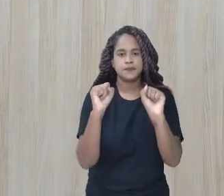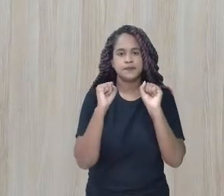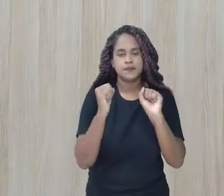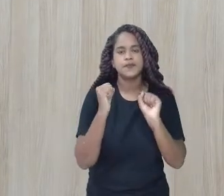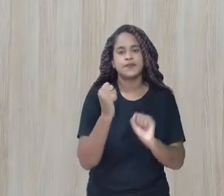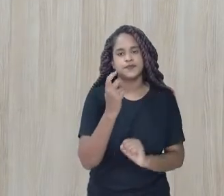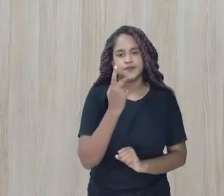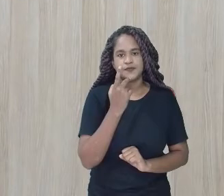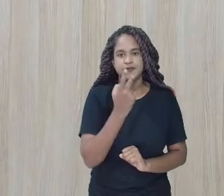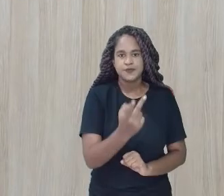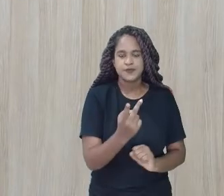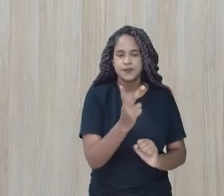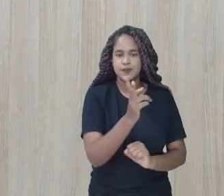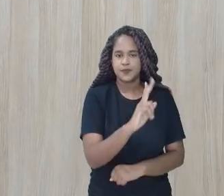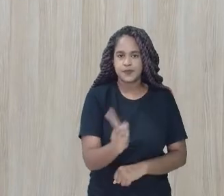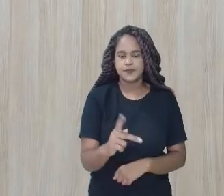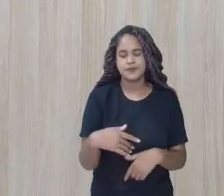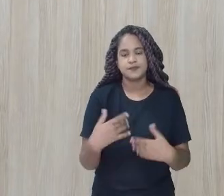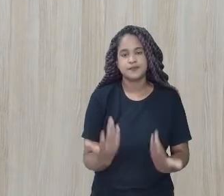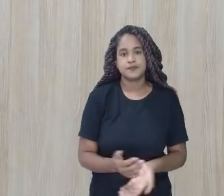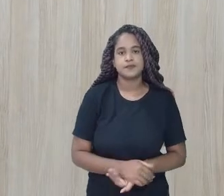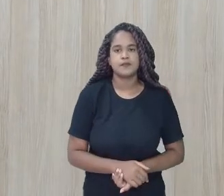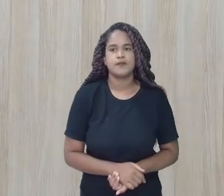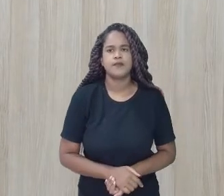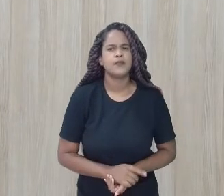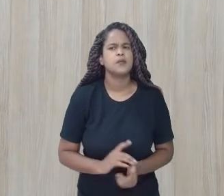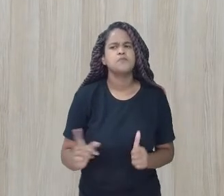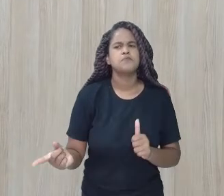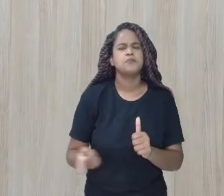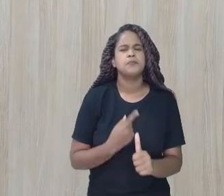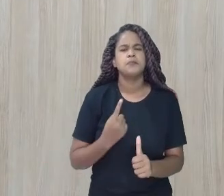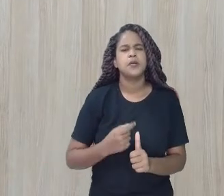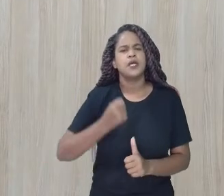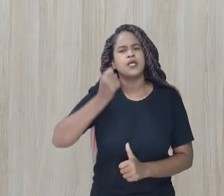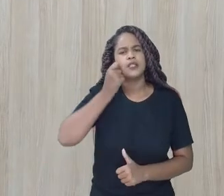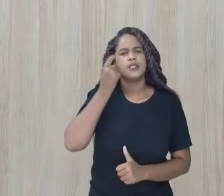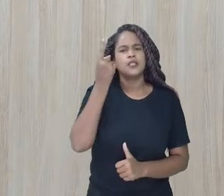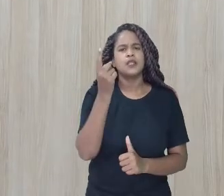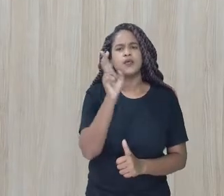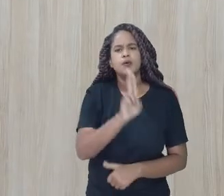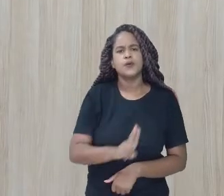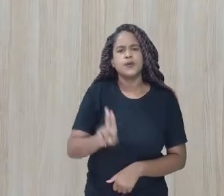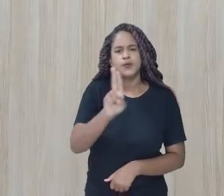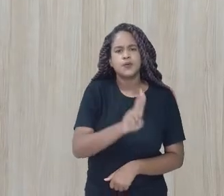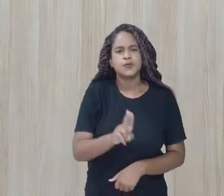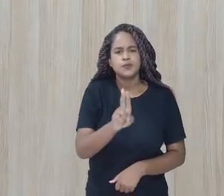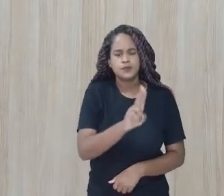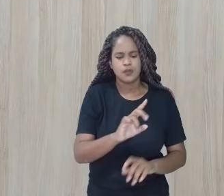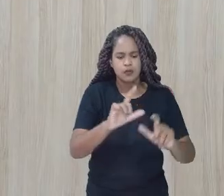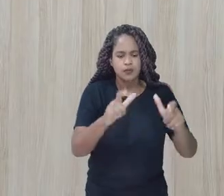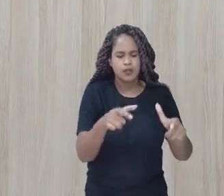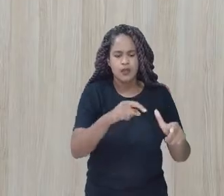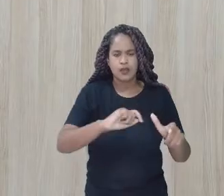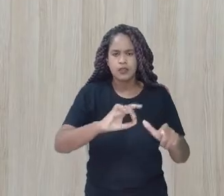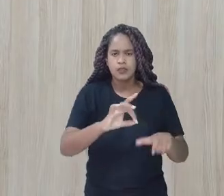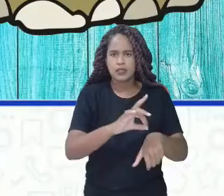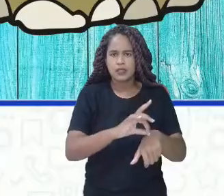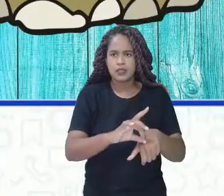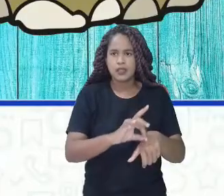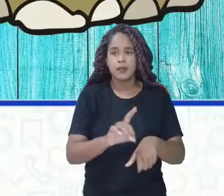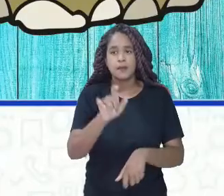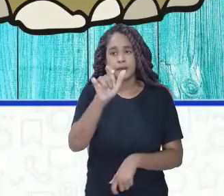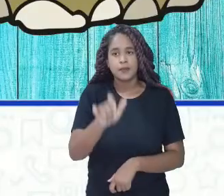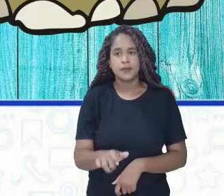com a professora, tá certo? E quem teve a primeira ideia de usar o buraco negro na sua narrativa foi o astrônomo